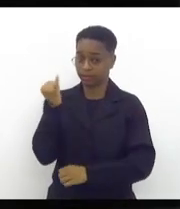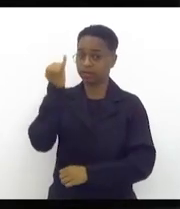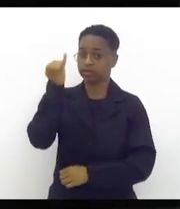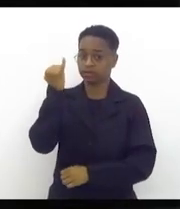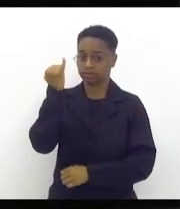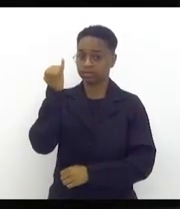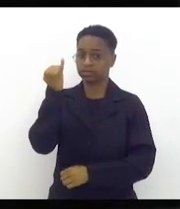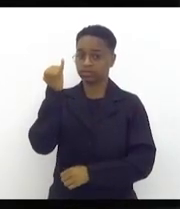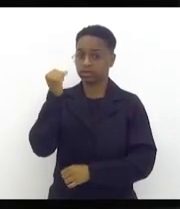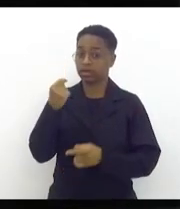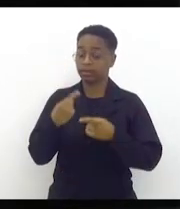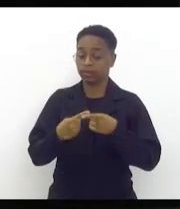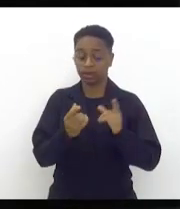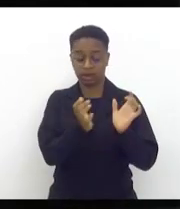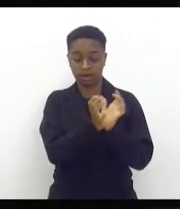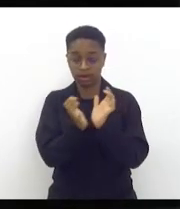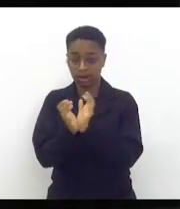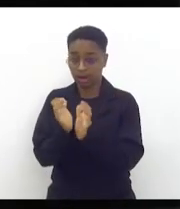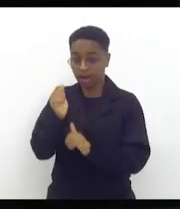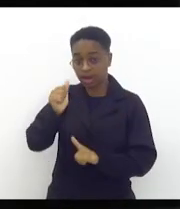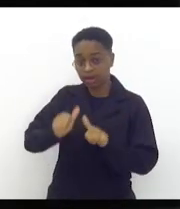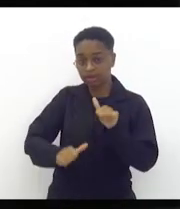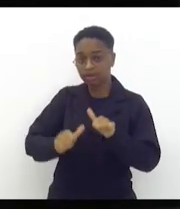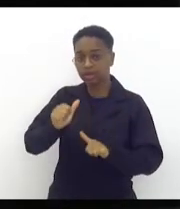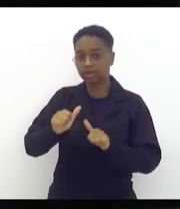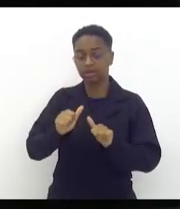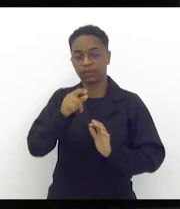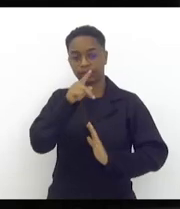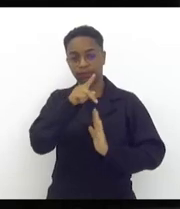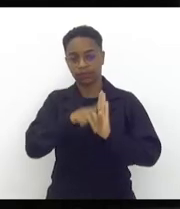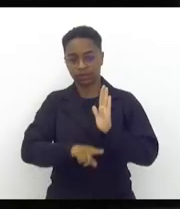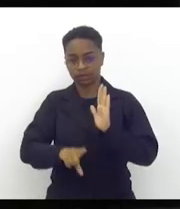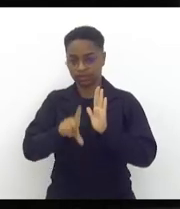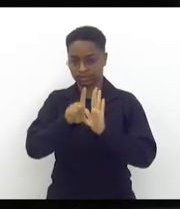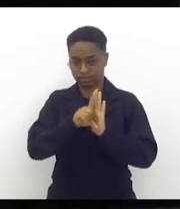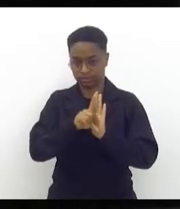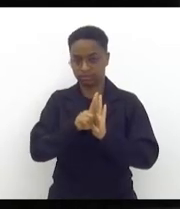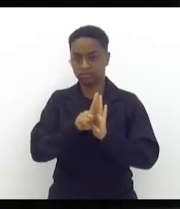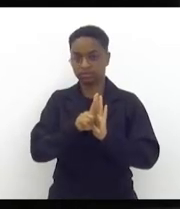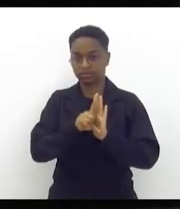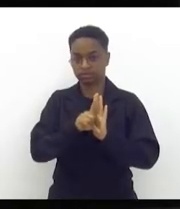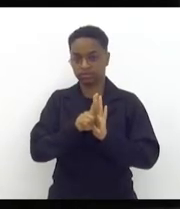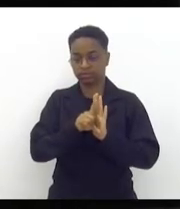Essas comissões, elas analisam os projetos de lei que são